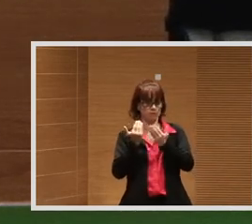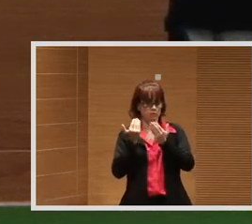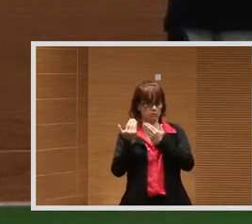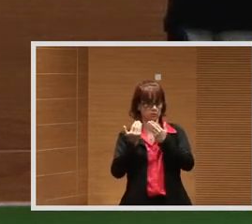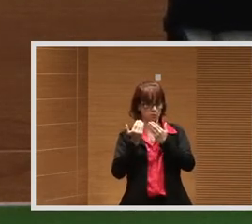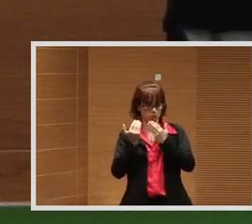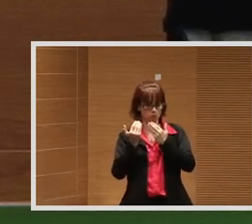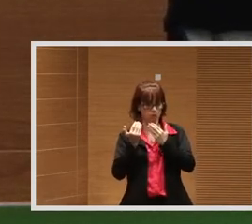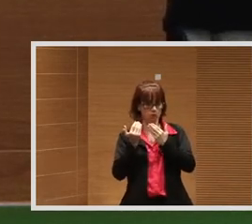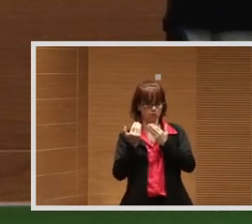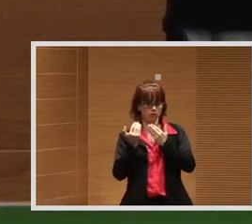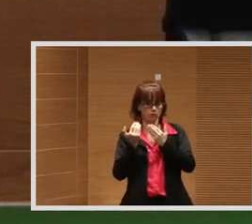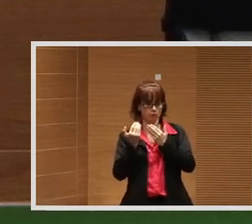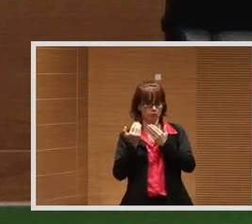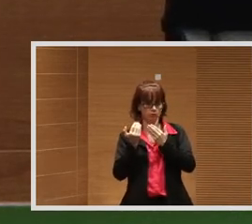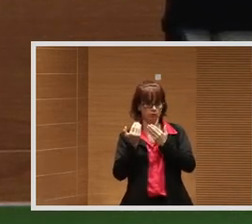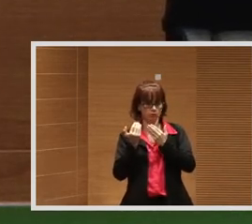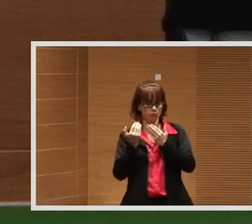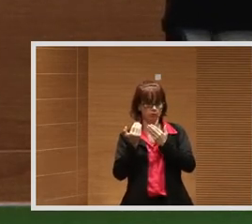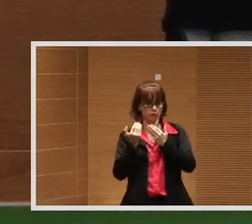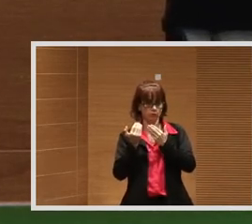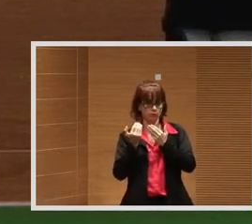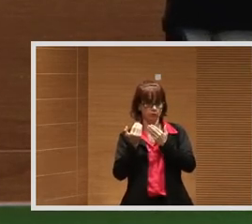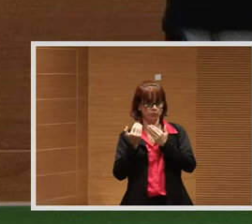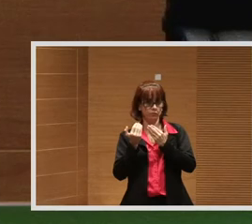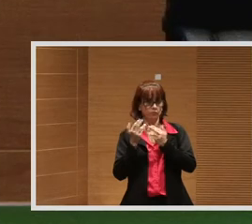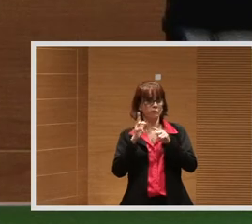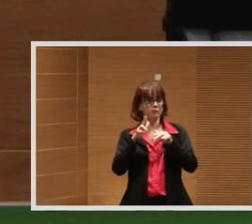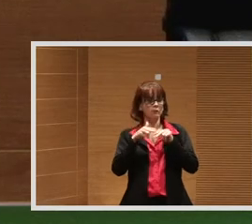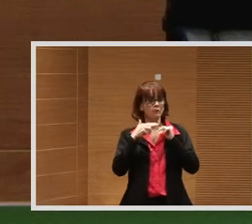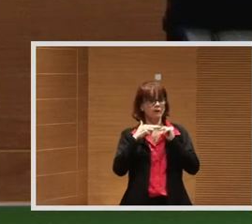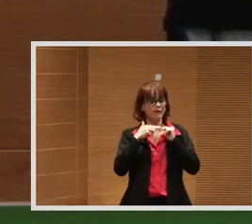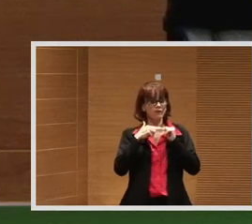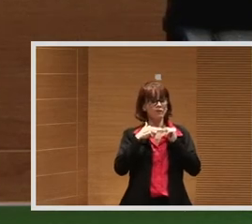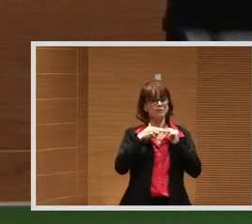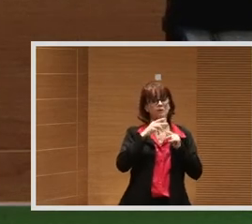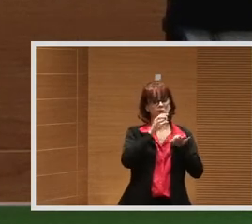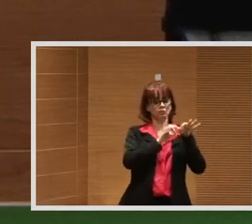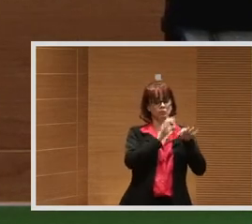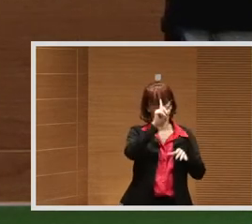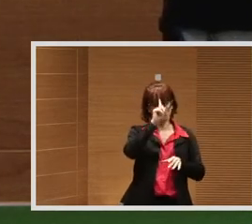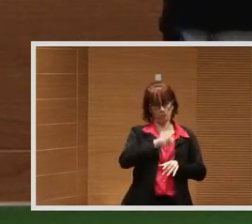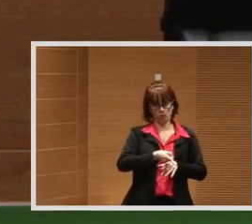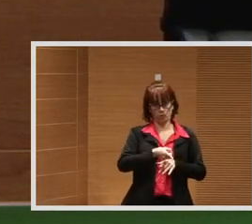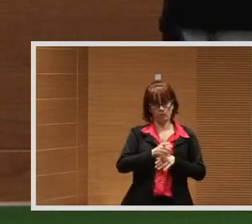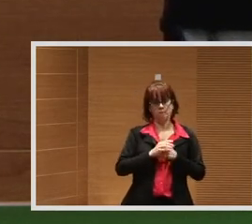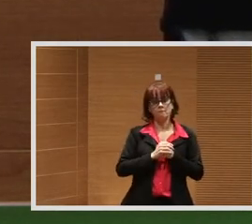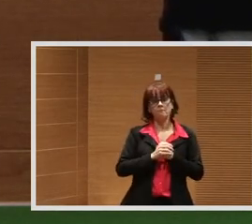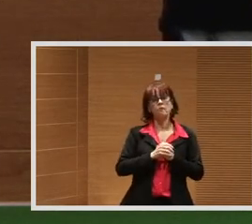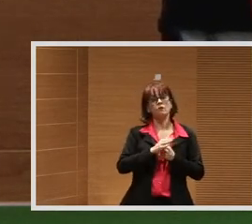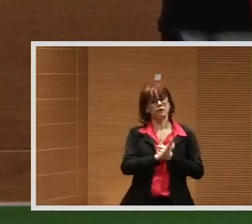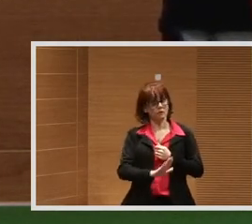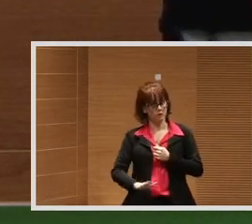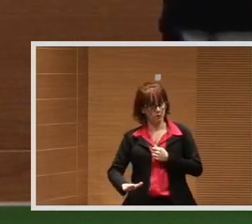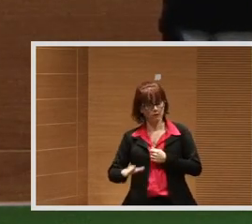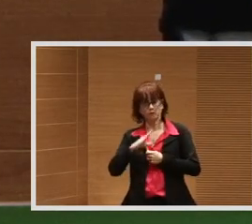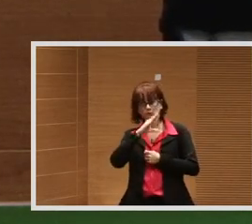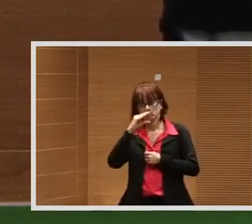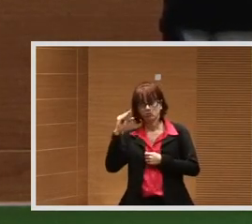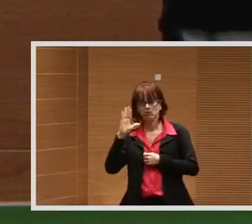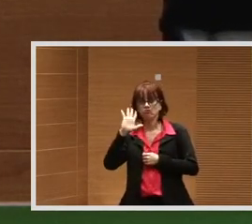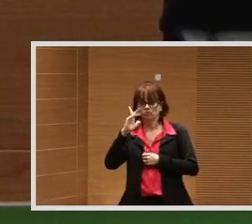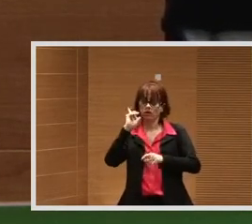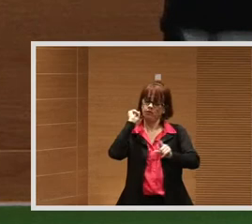por decisão judicial. Tá? São crianças e adolescentes em que já se